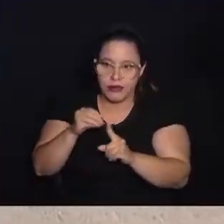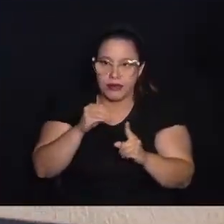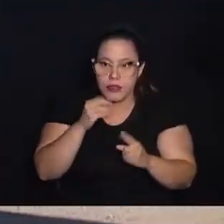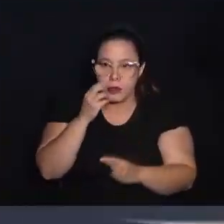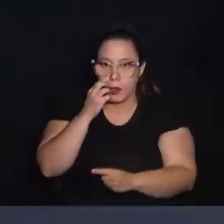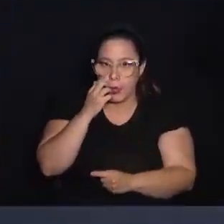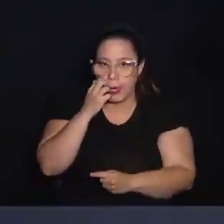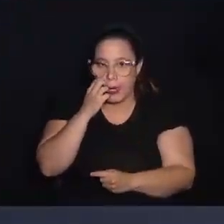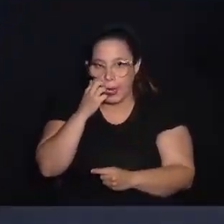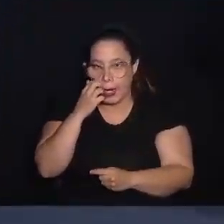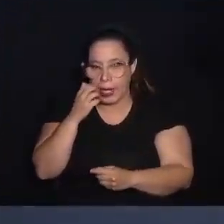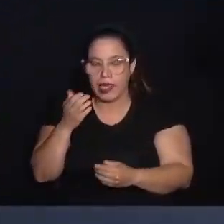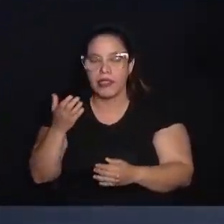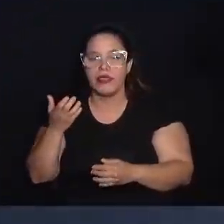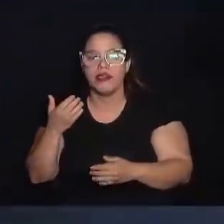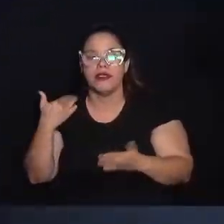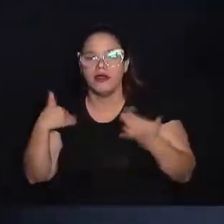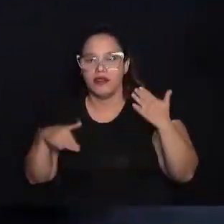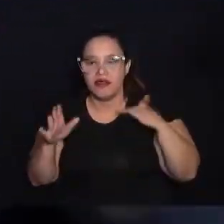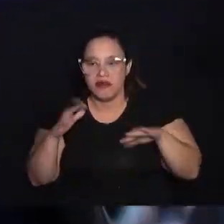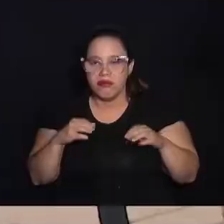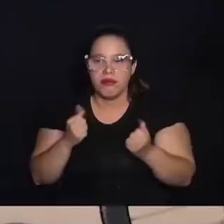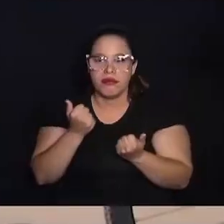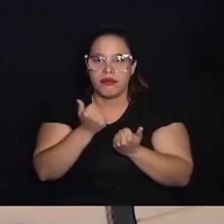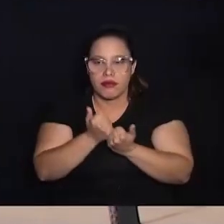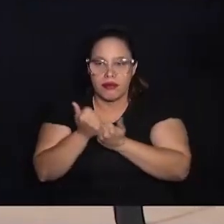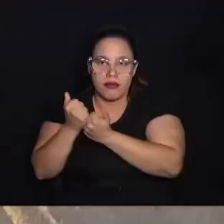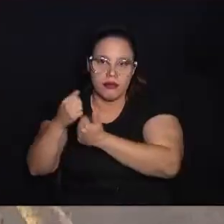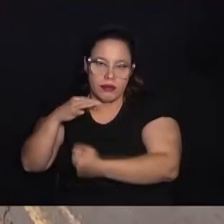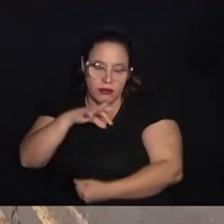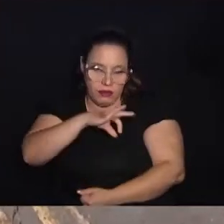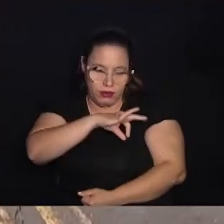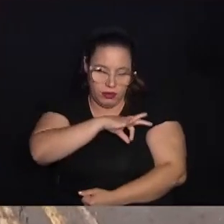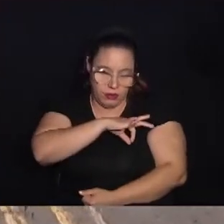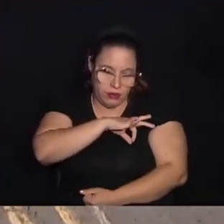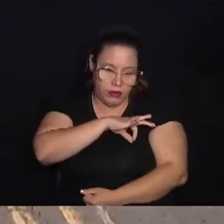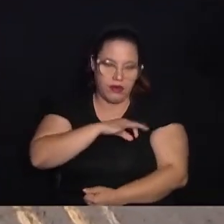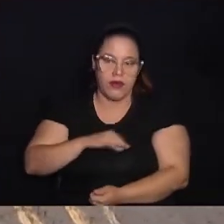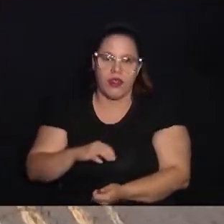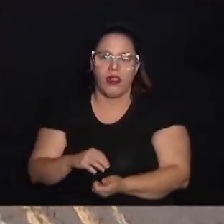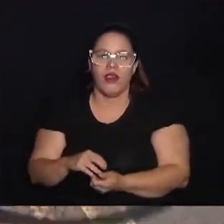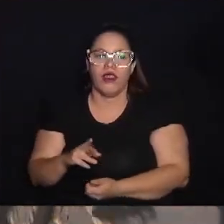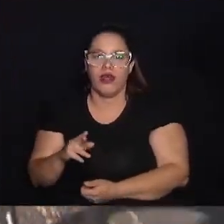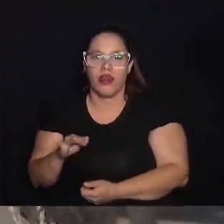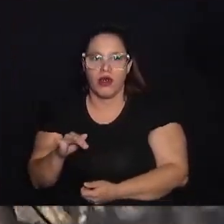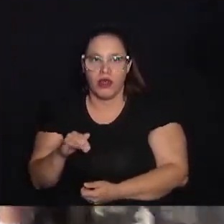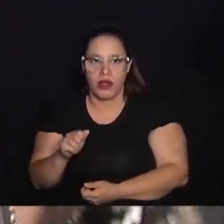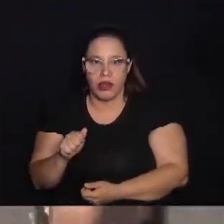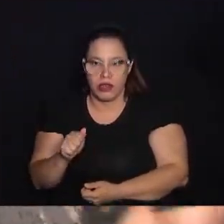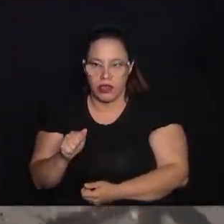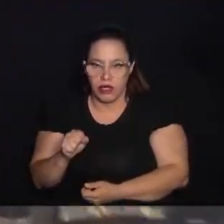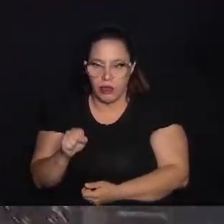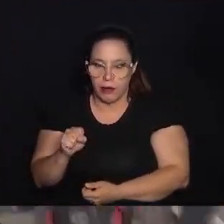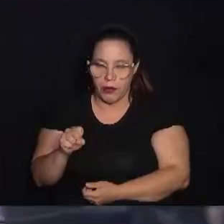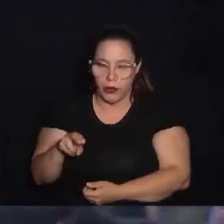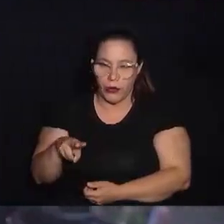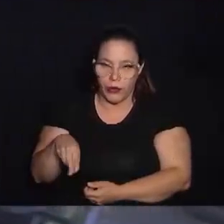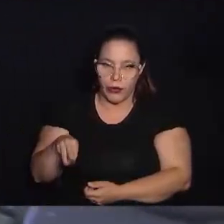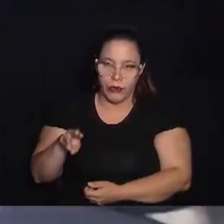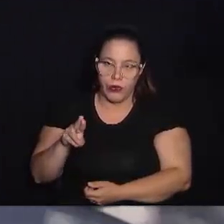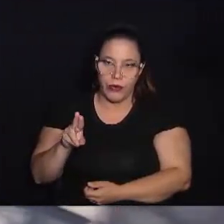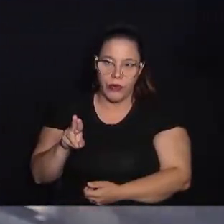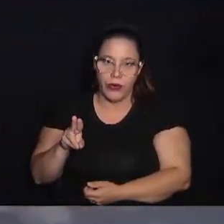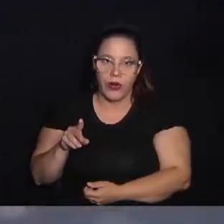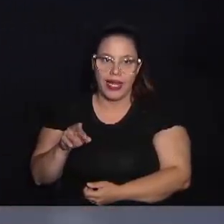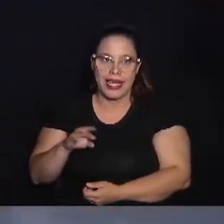passeio também contou com apoio da guarda municipal do SAMU além dos Anjos Ambulância e da seasa